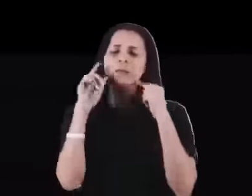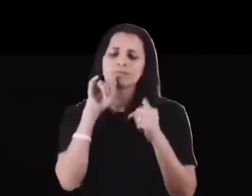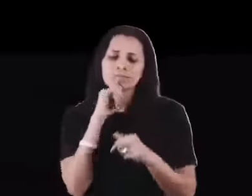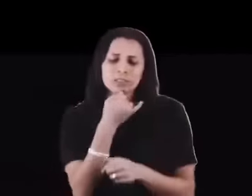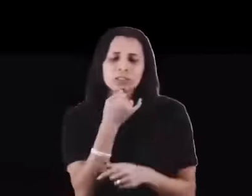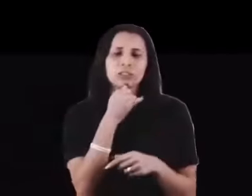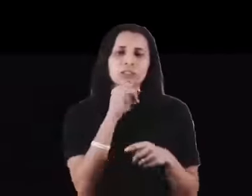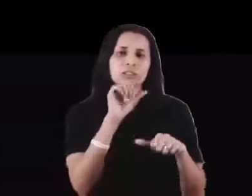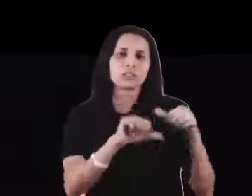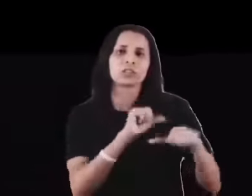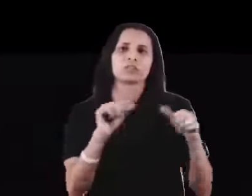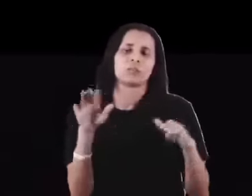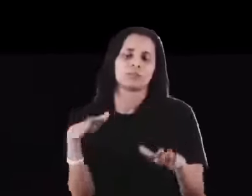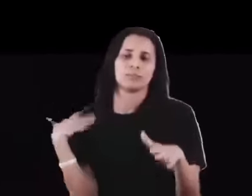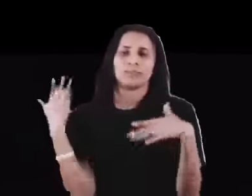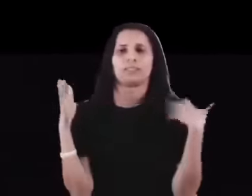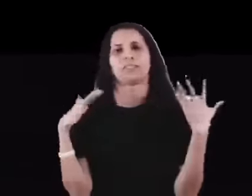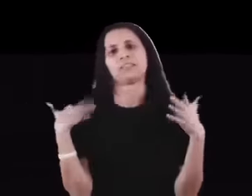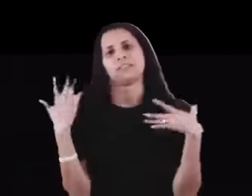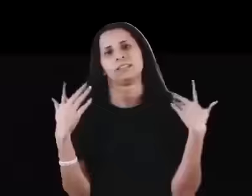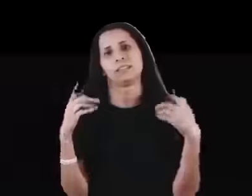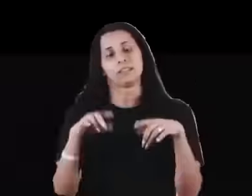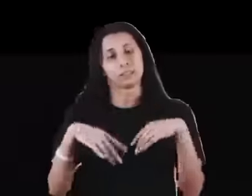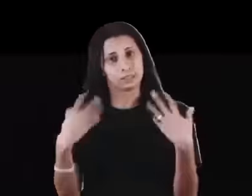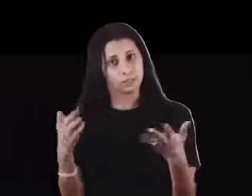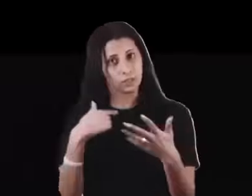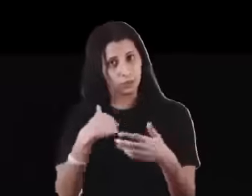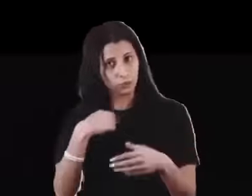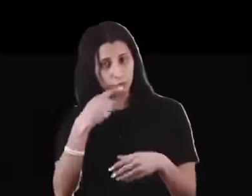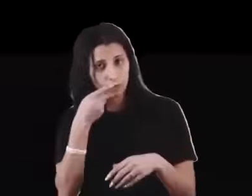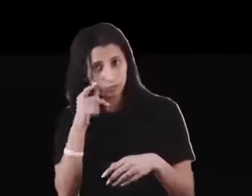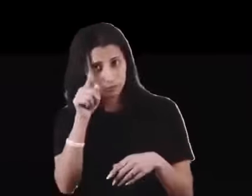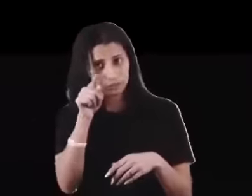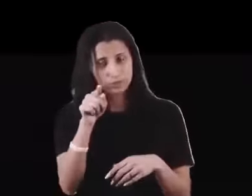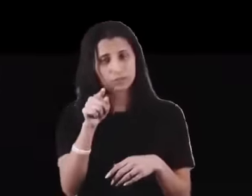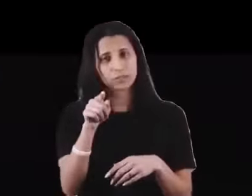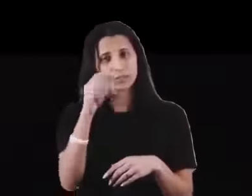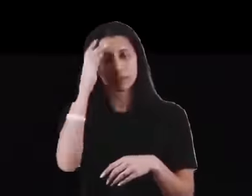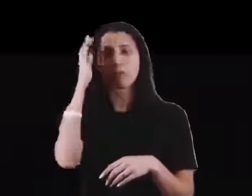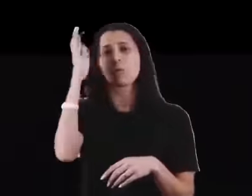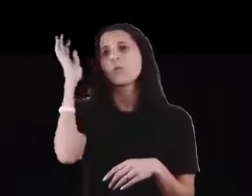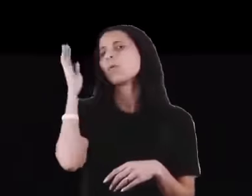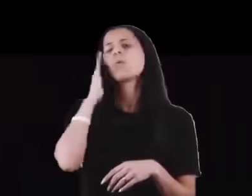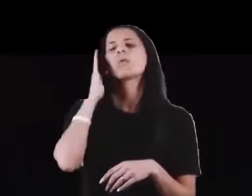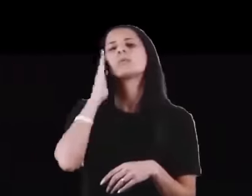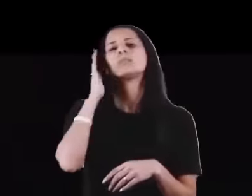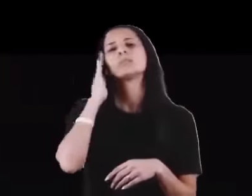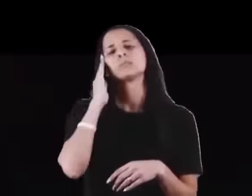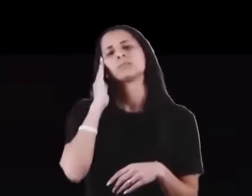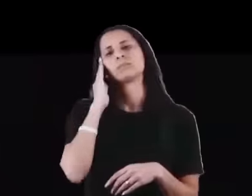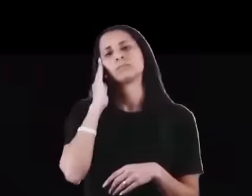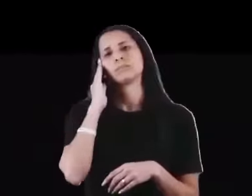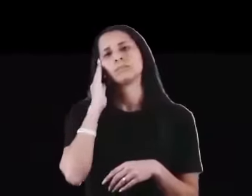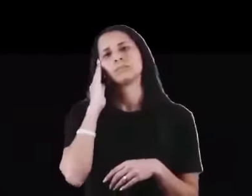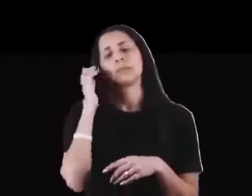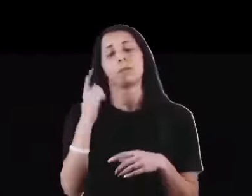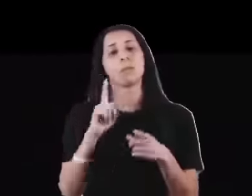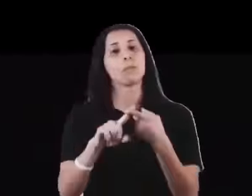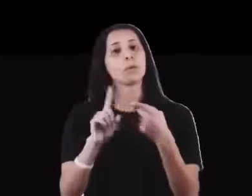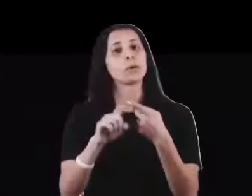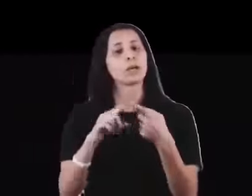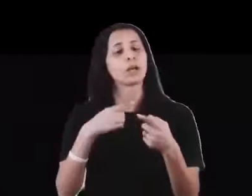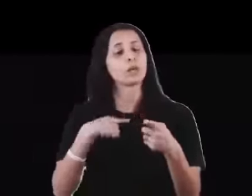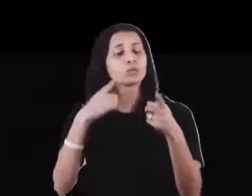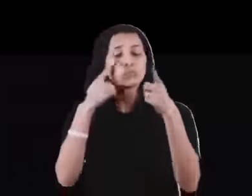lágrimas de alegria e se eu estou te falando isso eu estou falando conhecimento de causa porque porque eu chorei amargamente